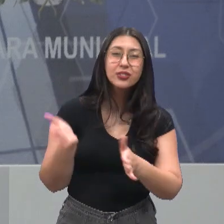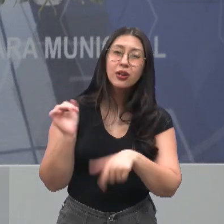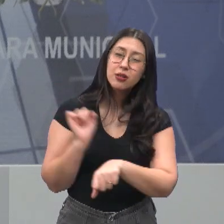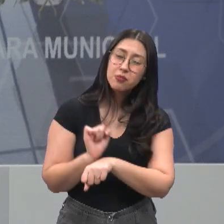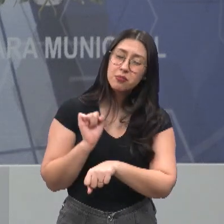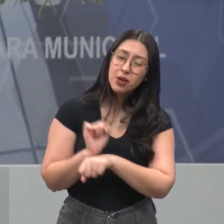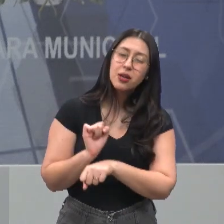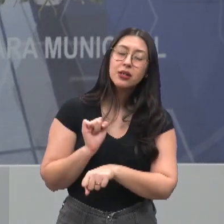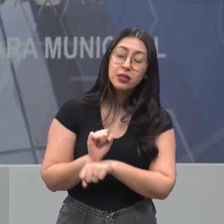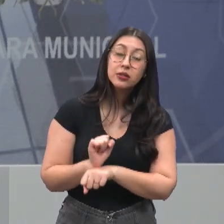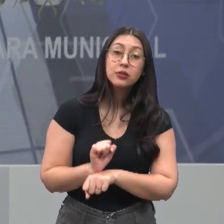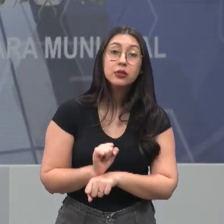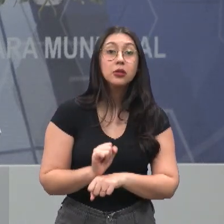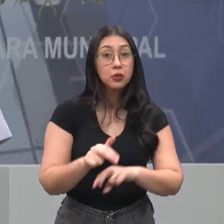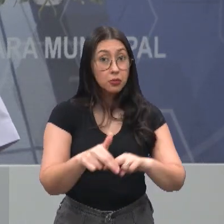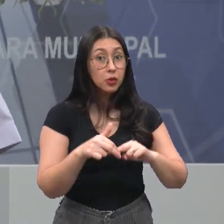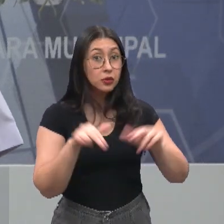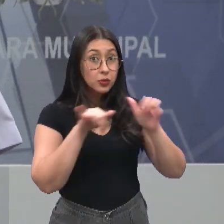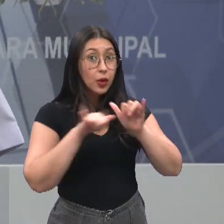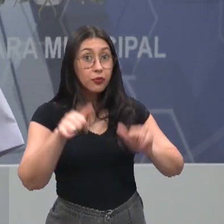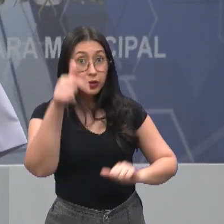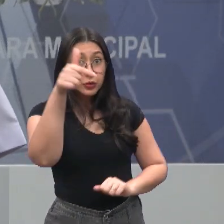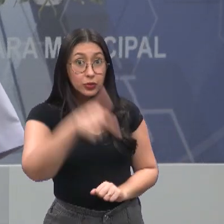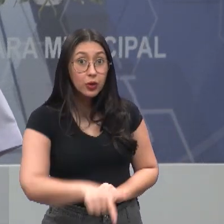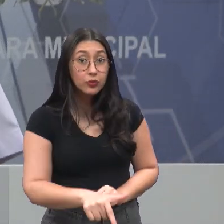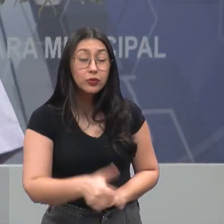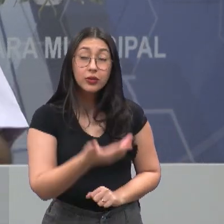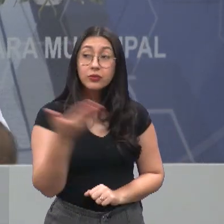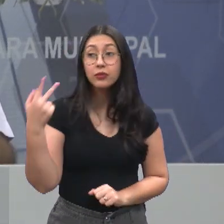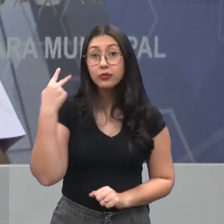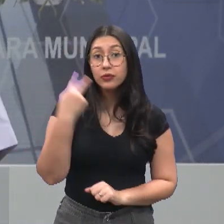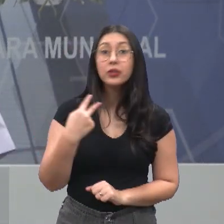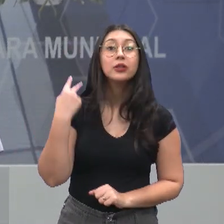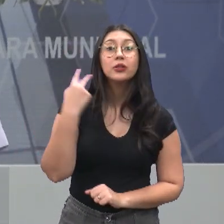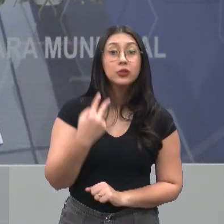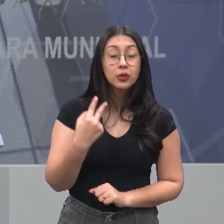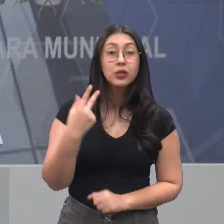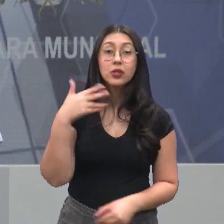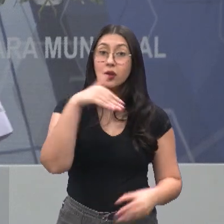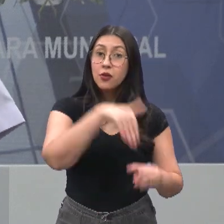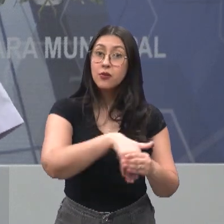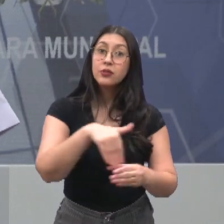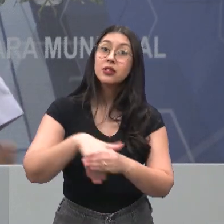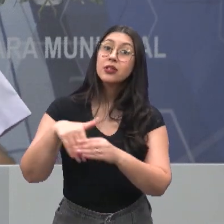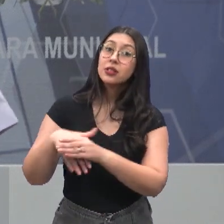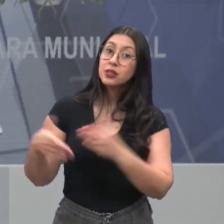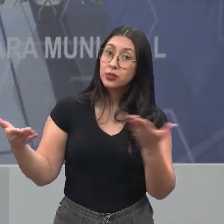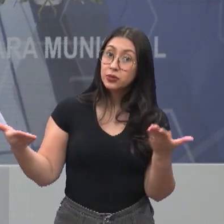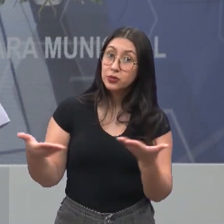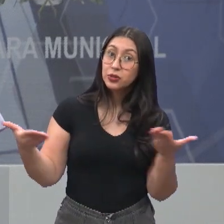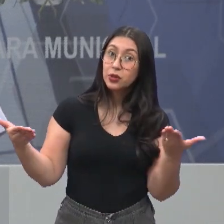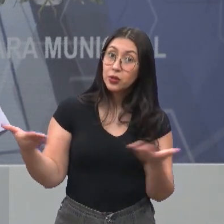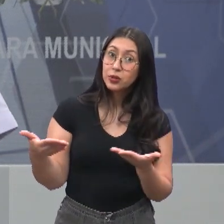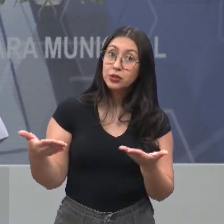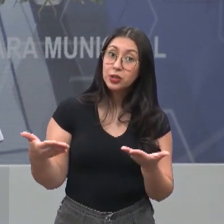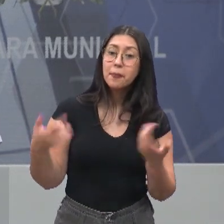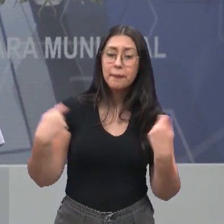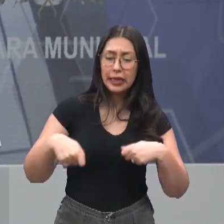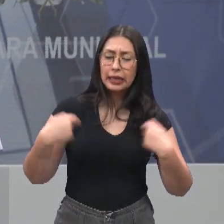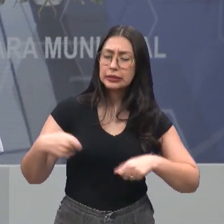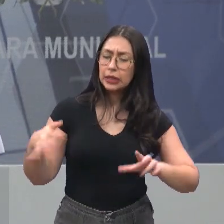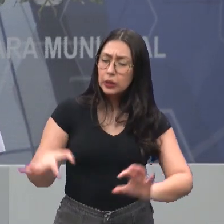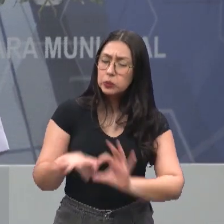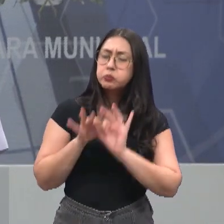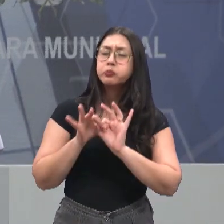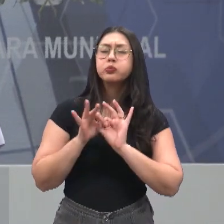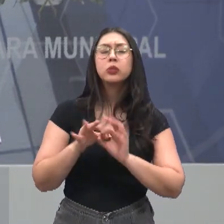anos. Portanto, volto a dizer aos senhores vereadores que essa votação na noite de hoje seja ela unânime, porque os